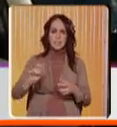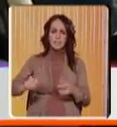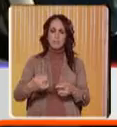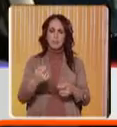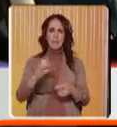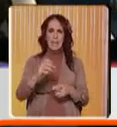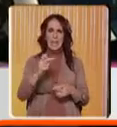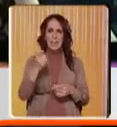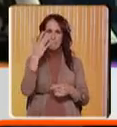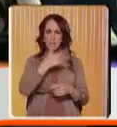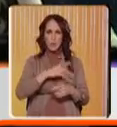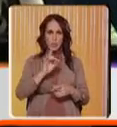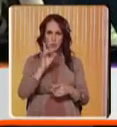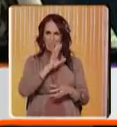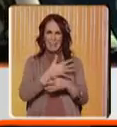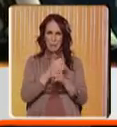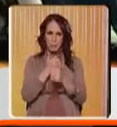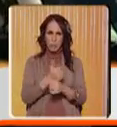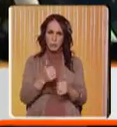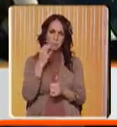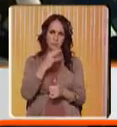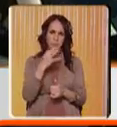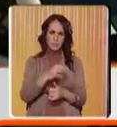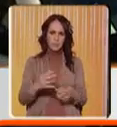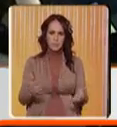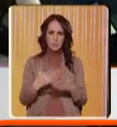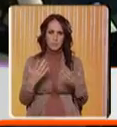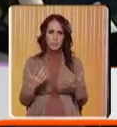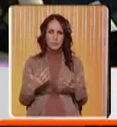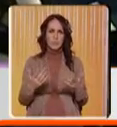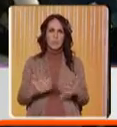estiver bastante bem queimado, é muito natural que